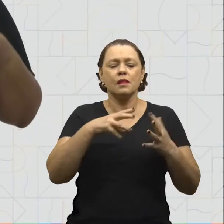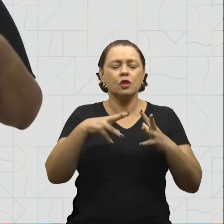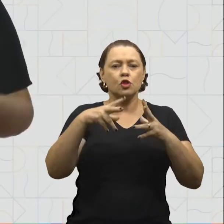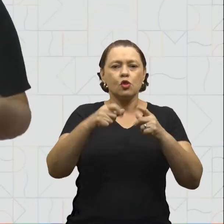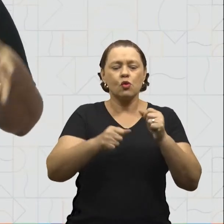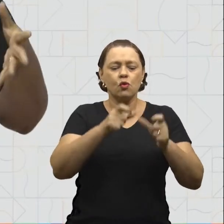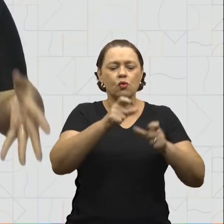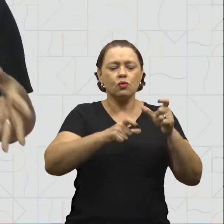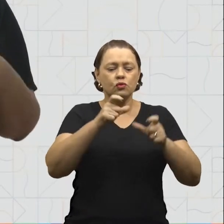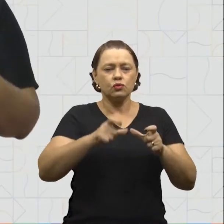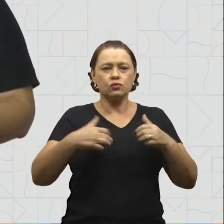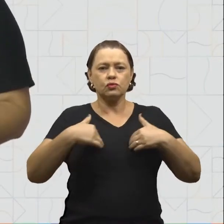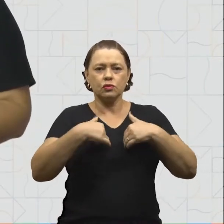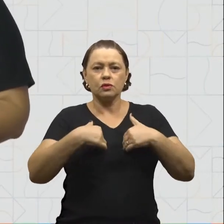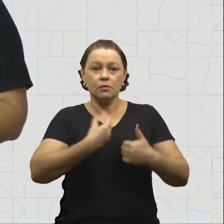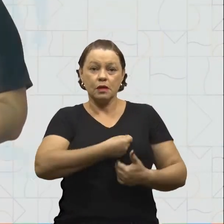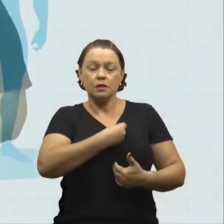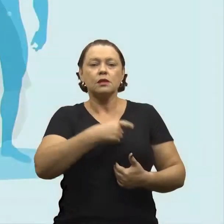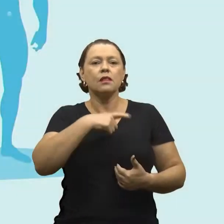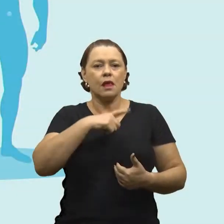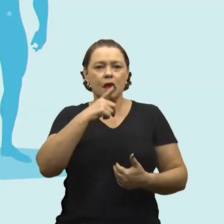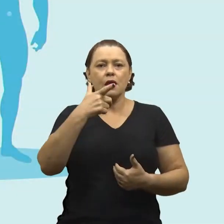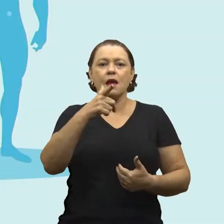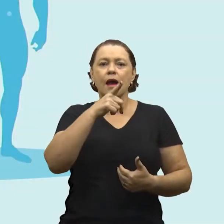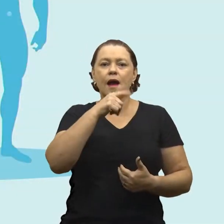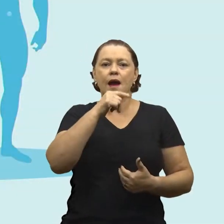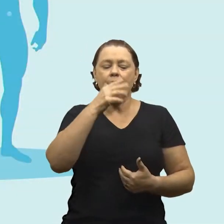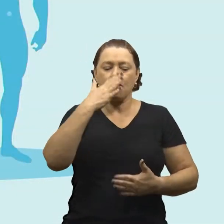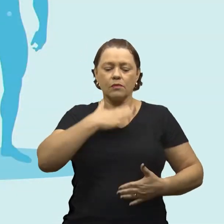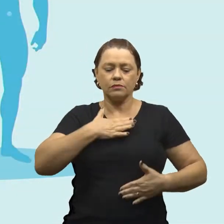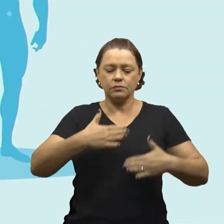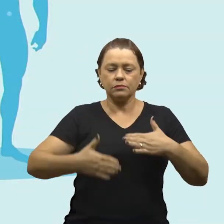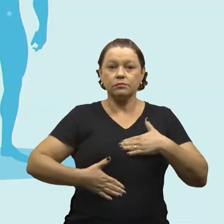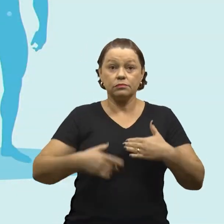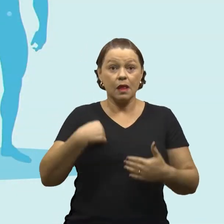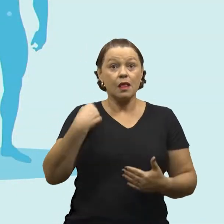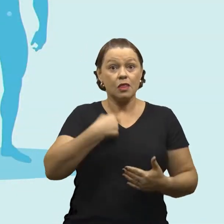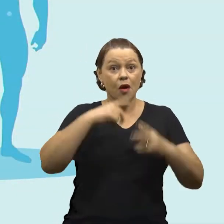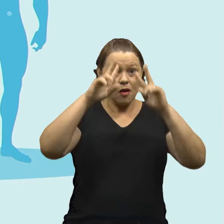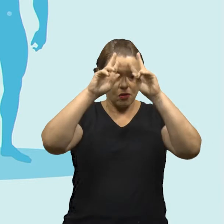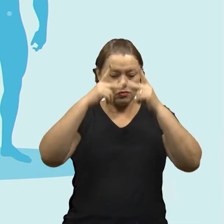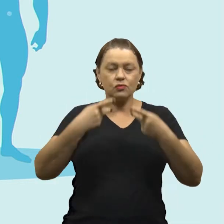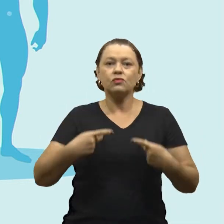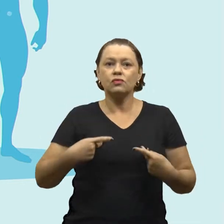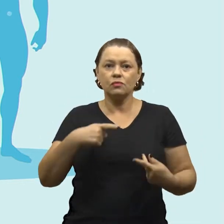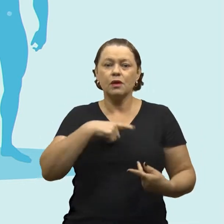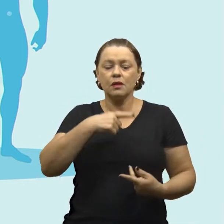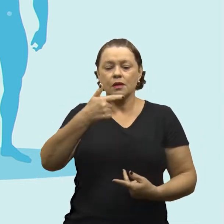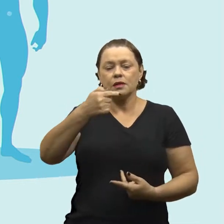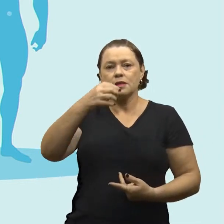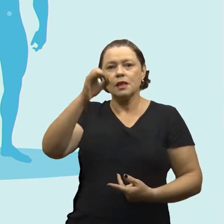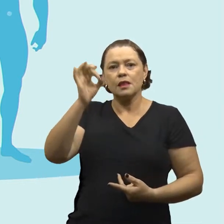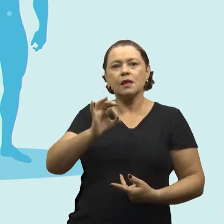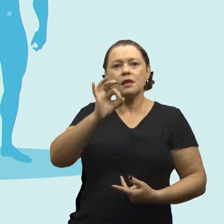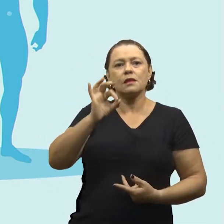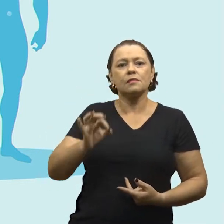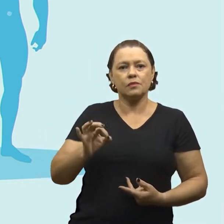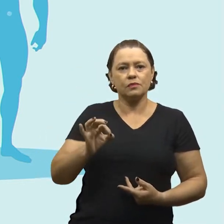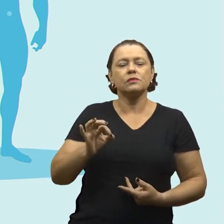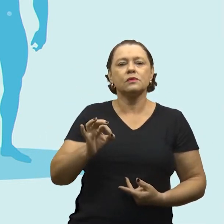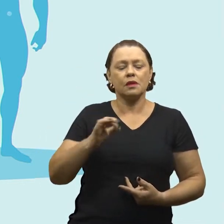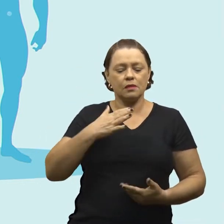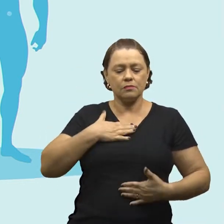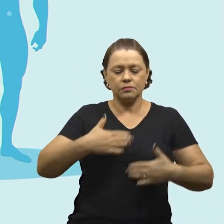vivos possuem água em seu corpo. Nós mesmos, os seres humanos, possuímos 70% do nosso